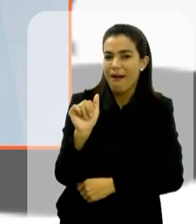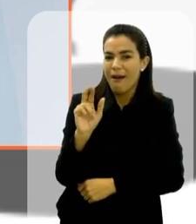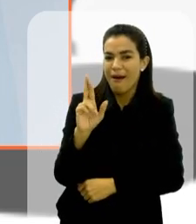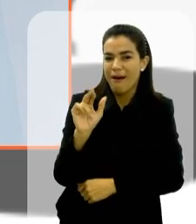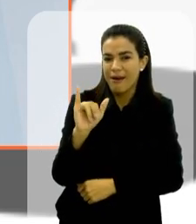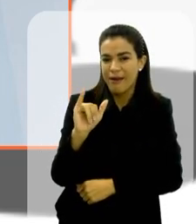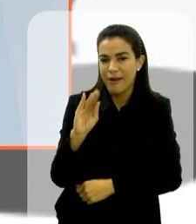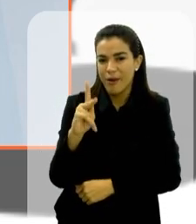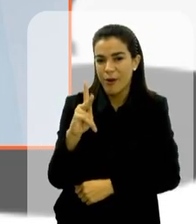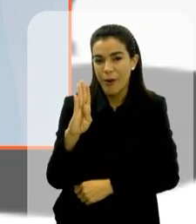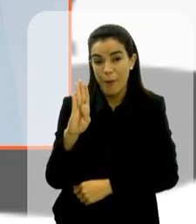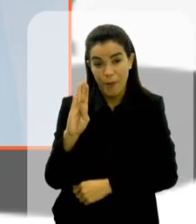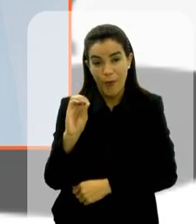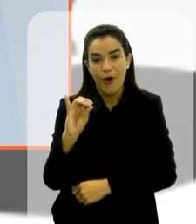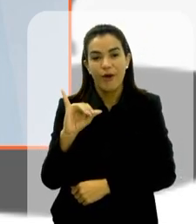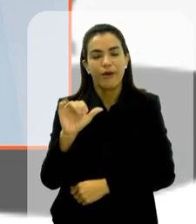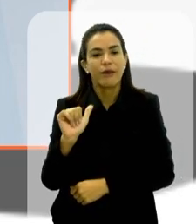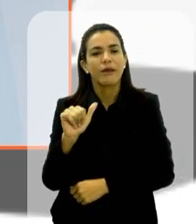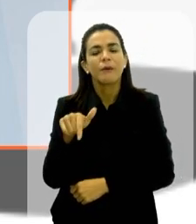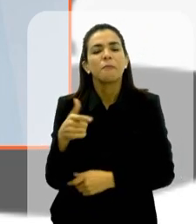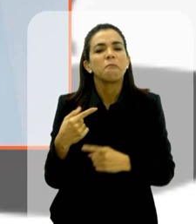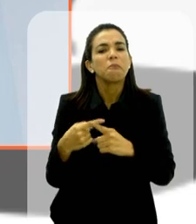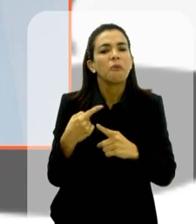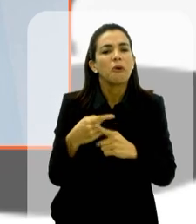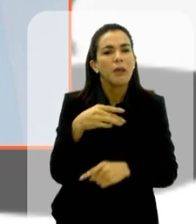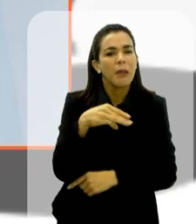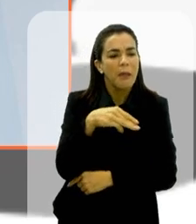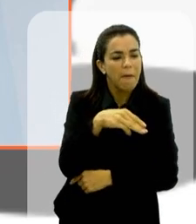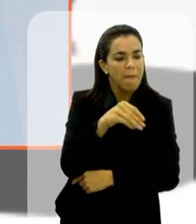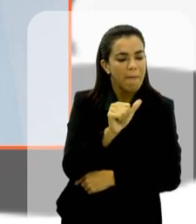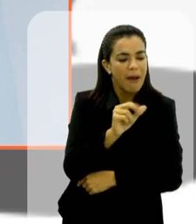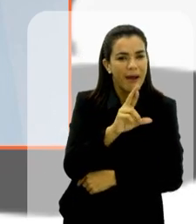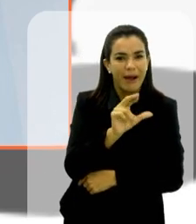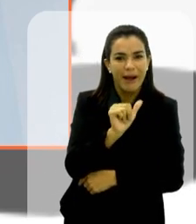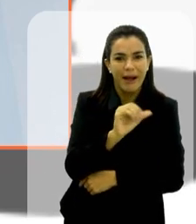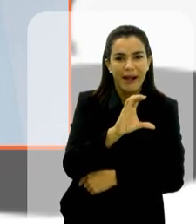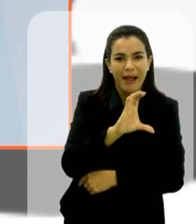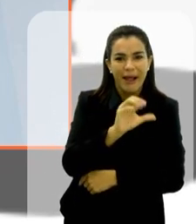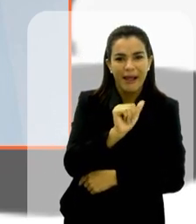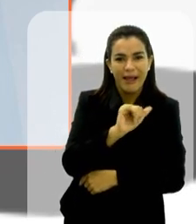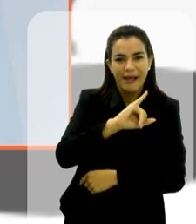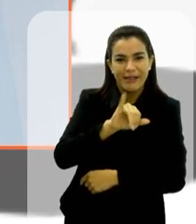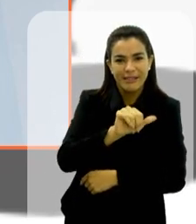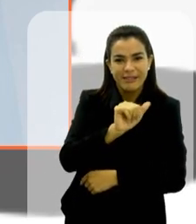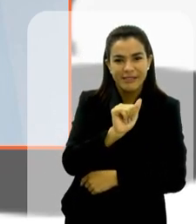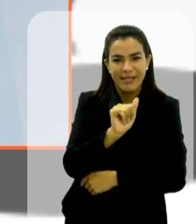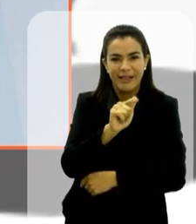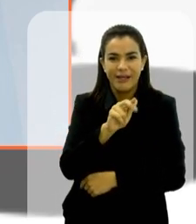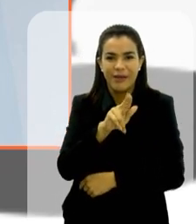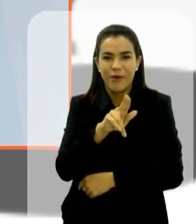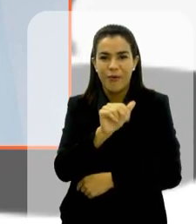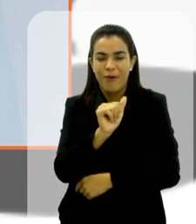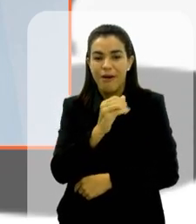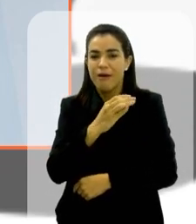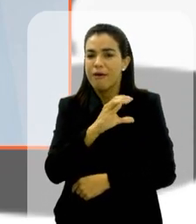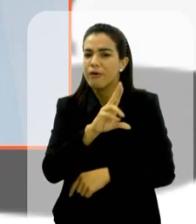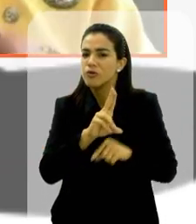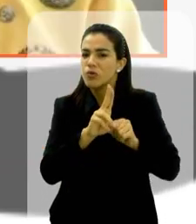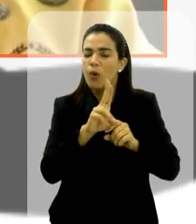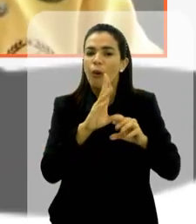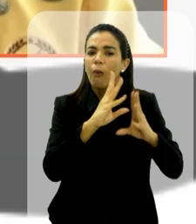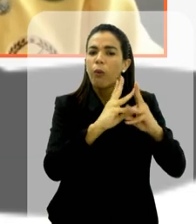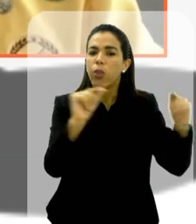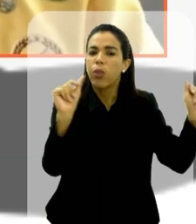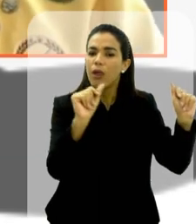você atribui o nome de Maracajaguaçu ter absolutamente desaparecido de toda essa